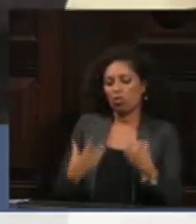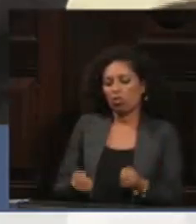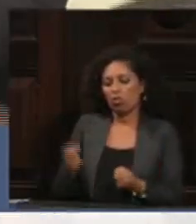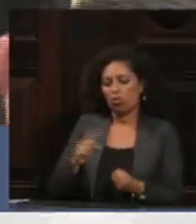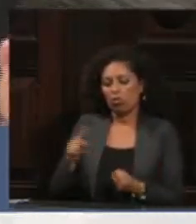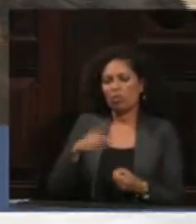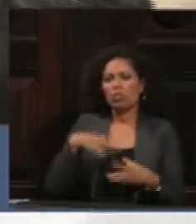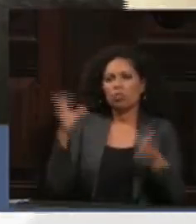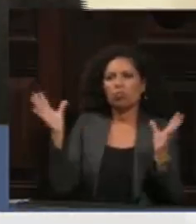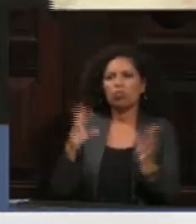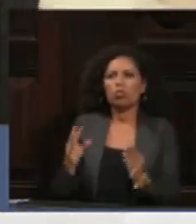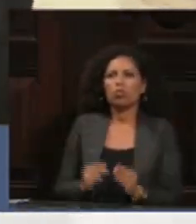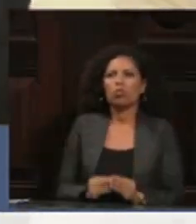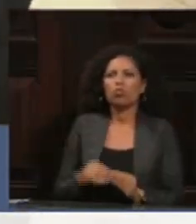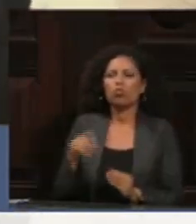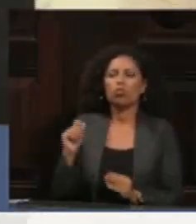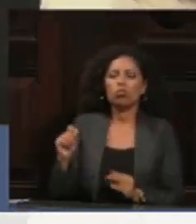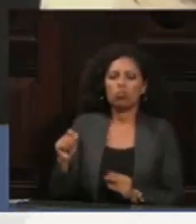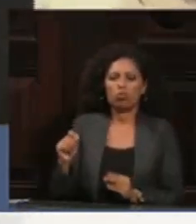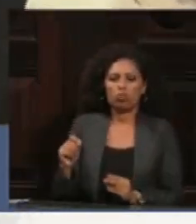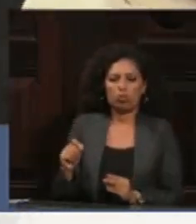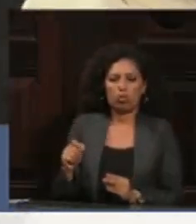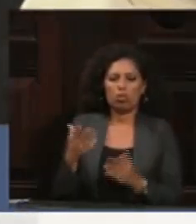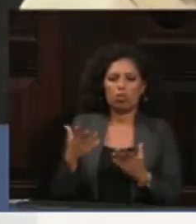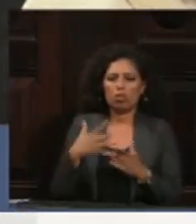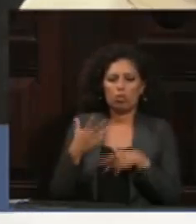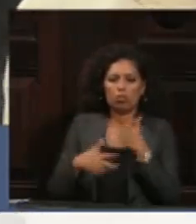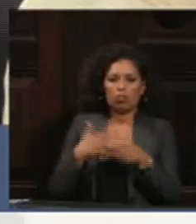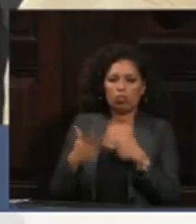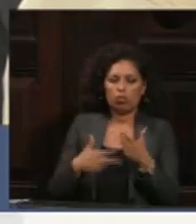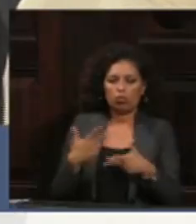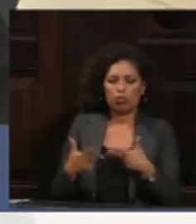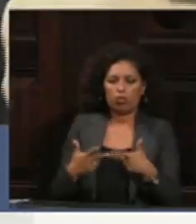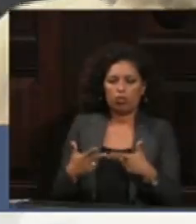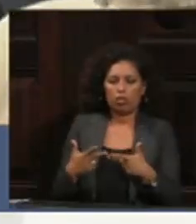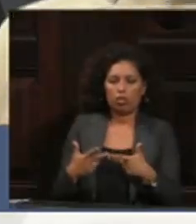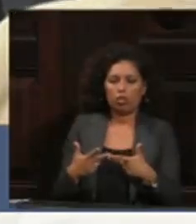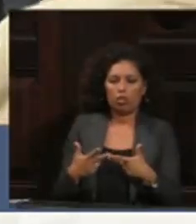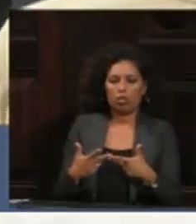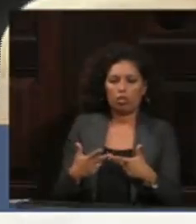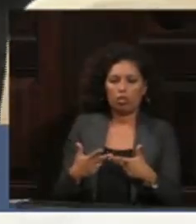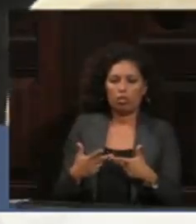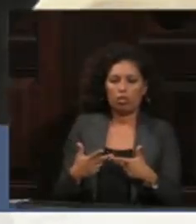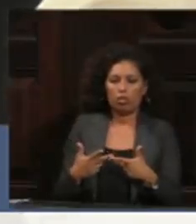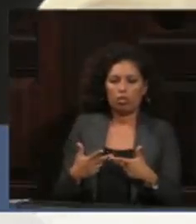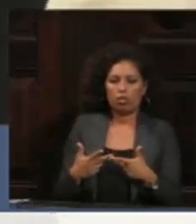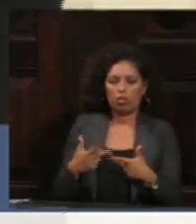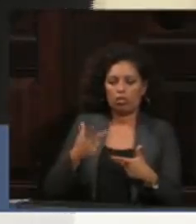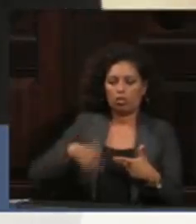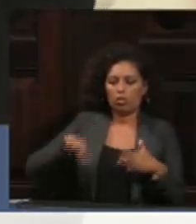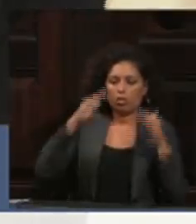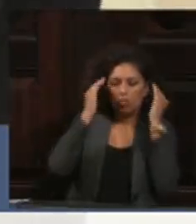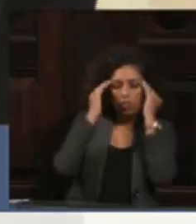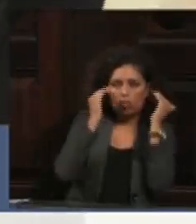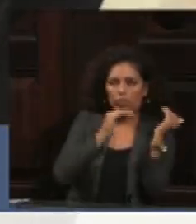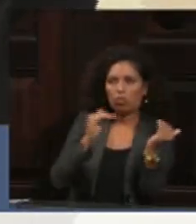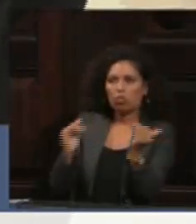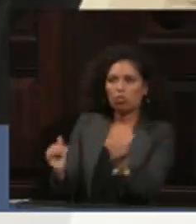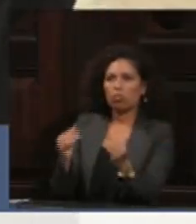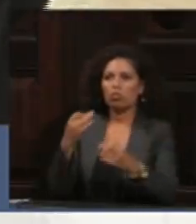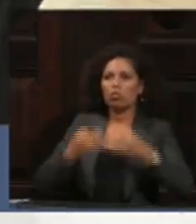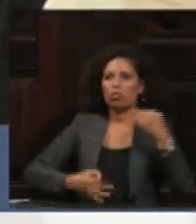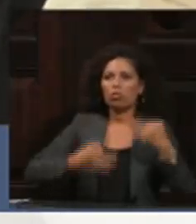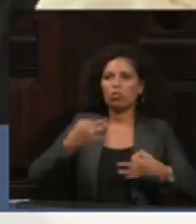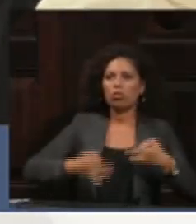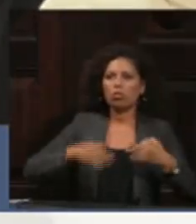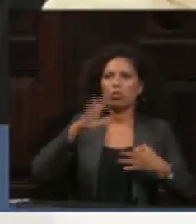chegar? Quero dizer o seguinte, tenho falado sobre isso aqui, isso não significa desrespeitar o sistema de justiça. É muito sério o